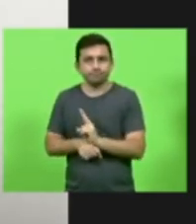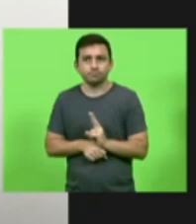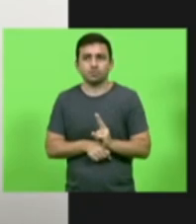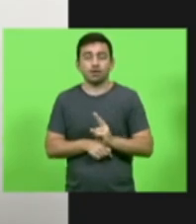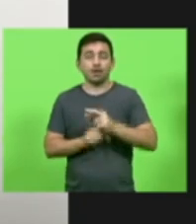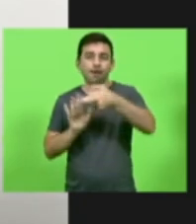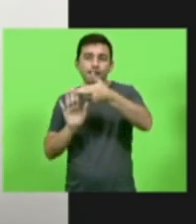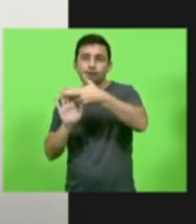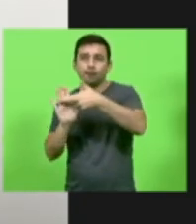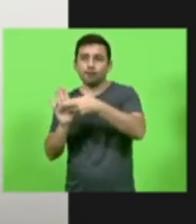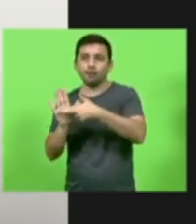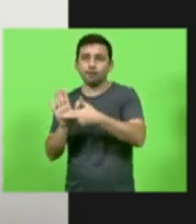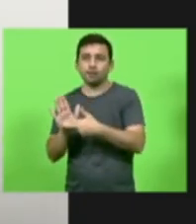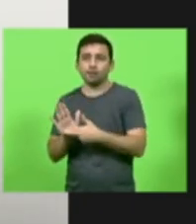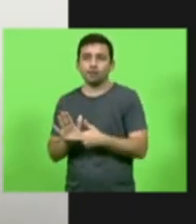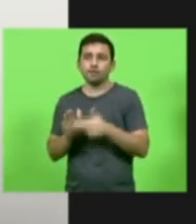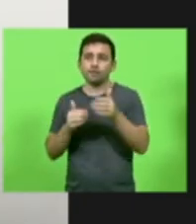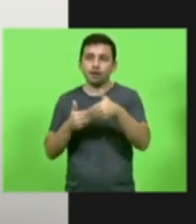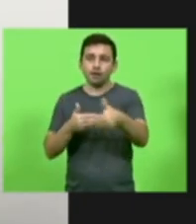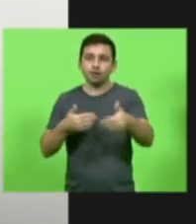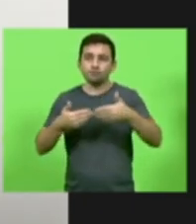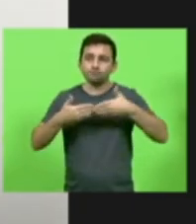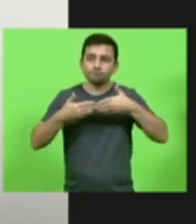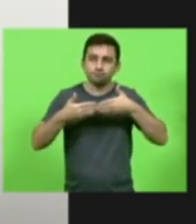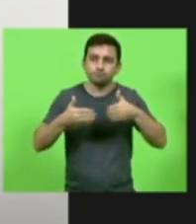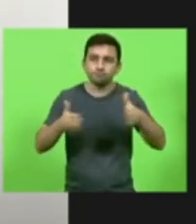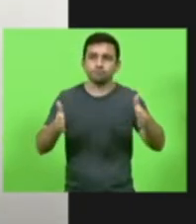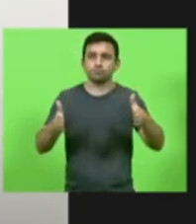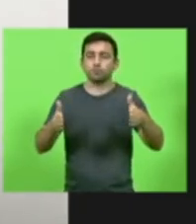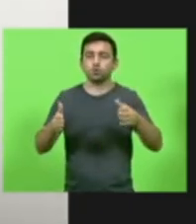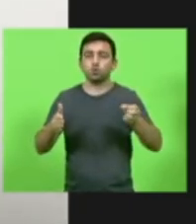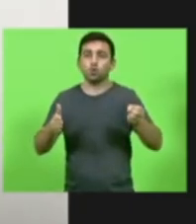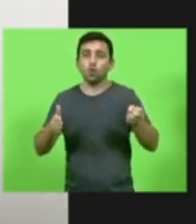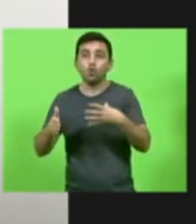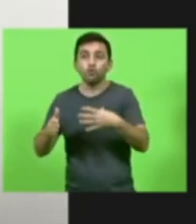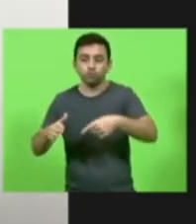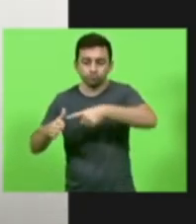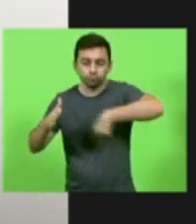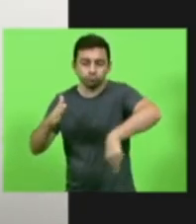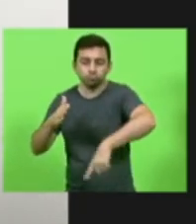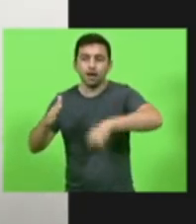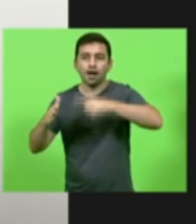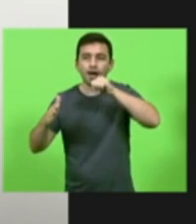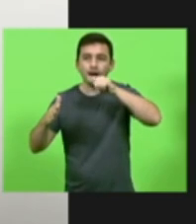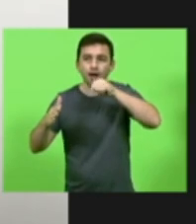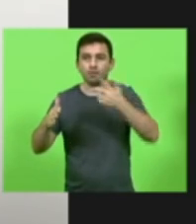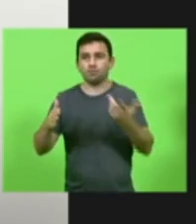regramento para abertura e fechamento de postos artesianos.